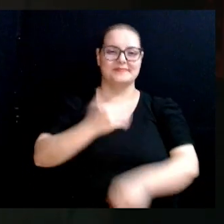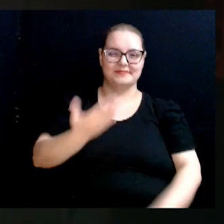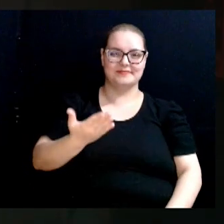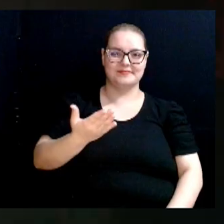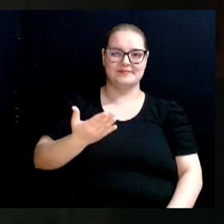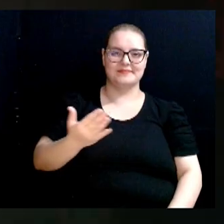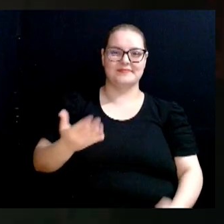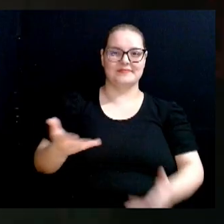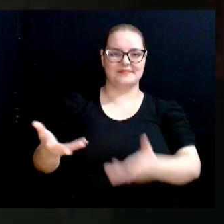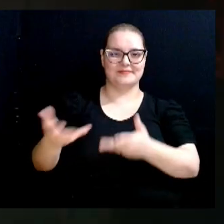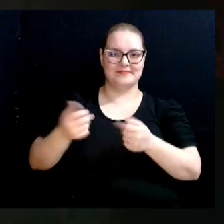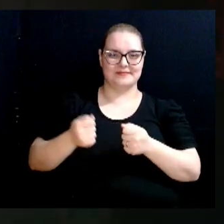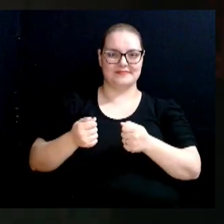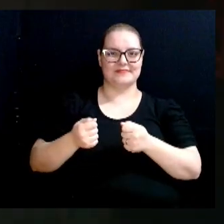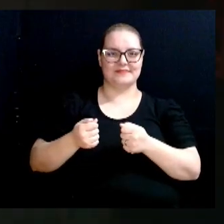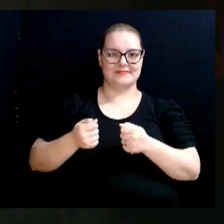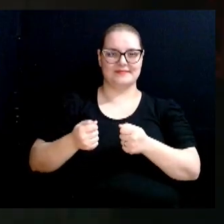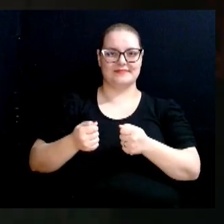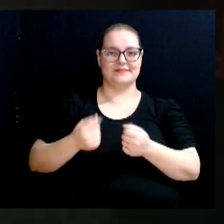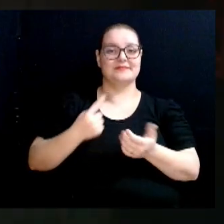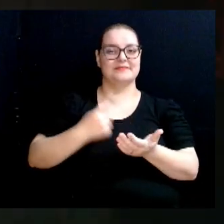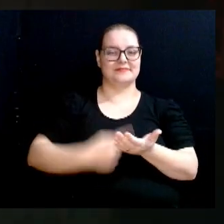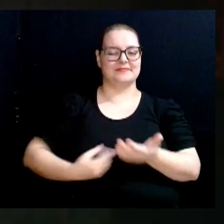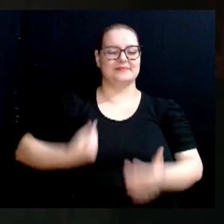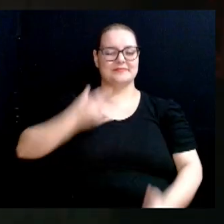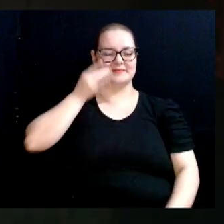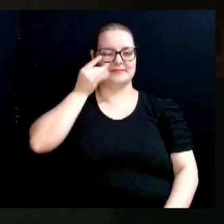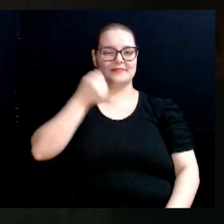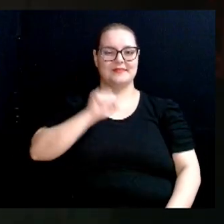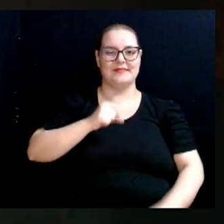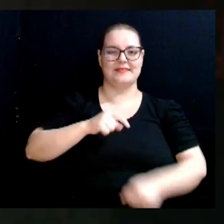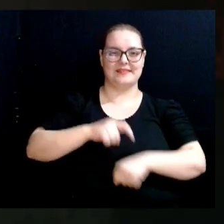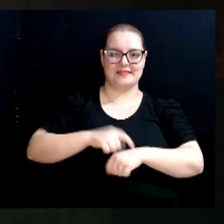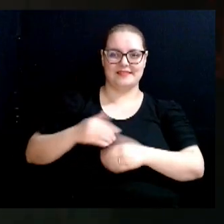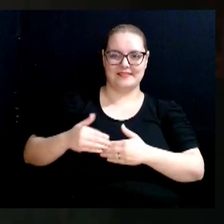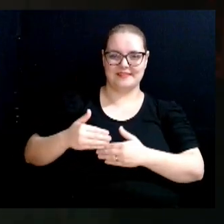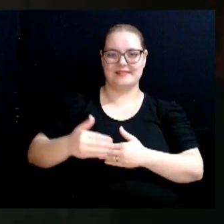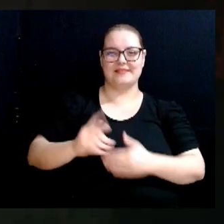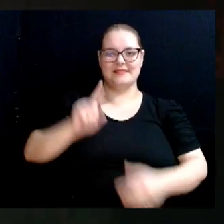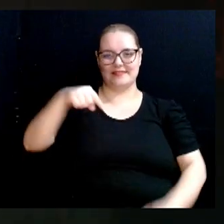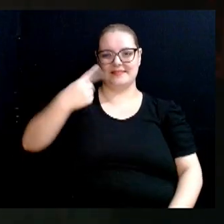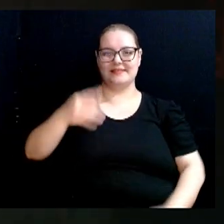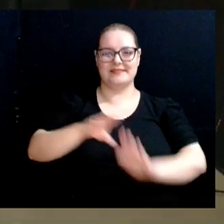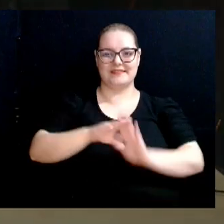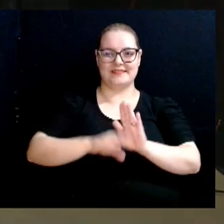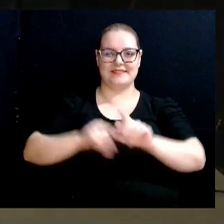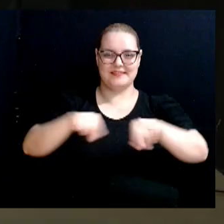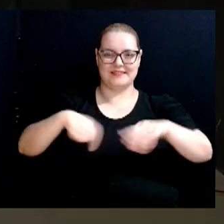convidado e marque a presença aqui às 8 horas. Até um próximo Estúdio Câmara.